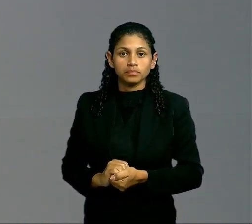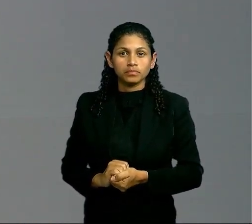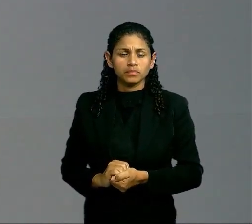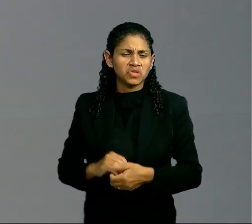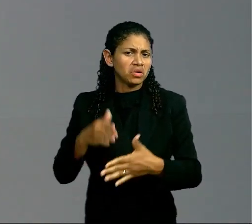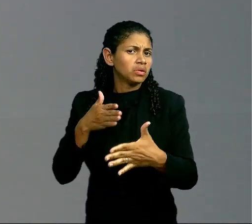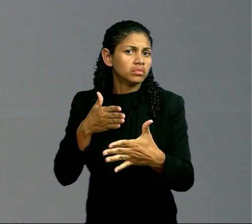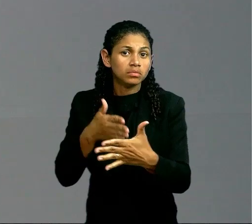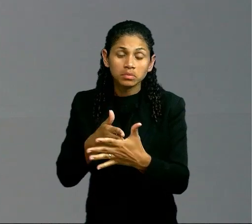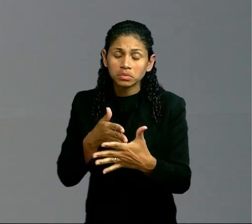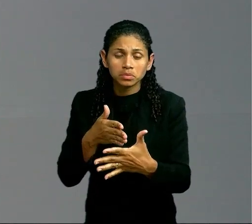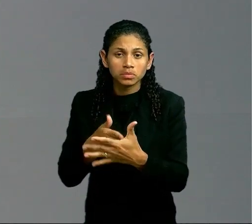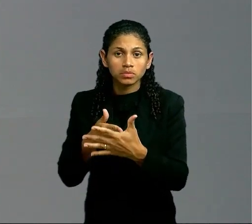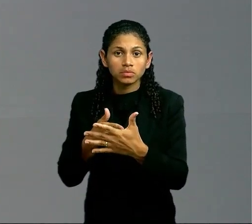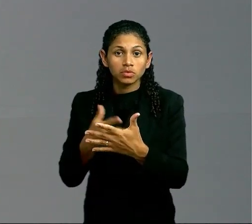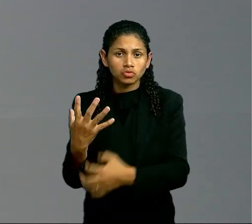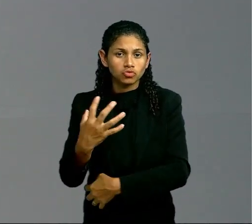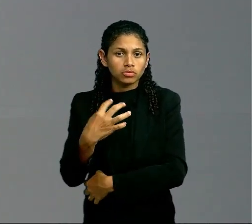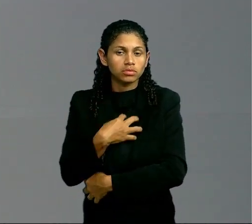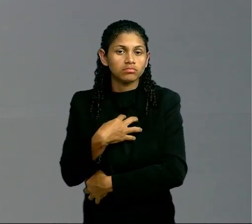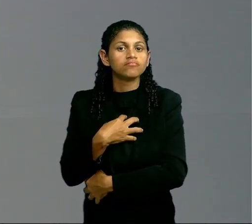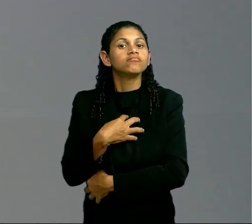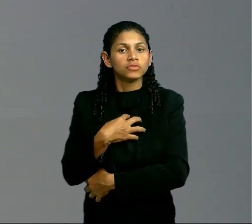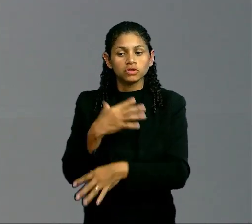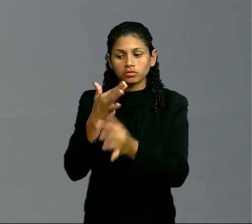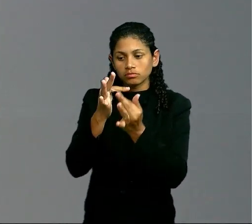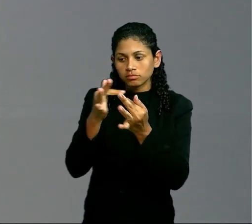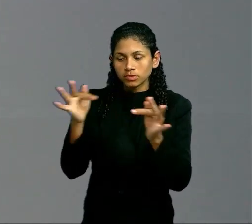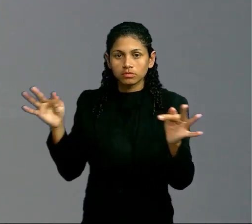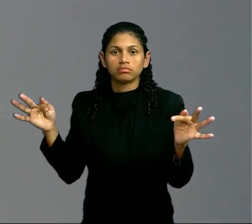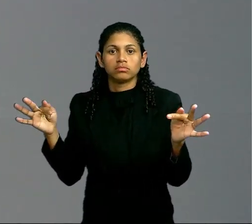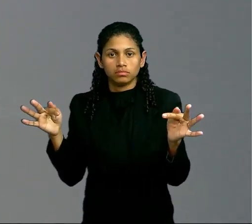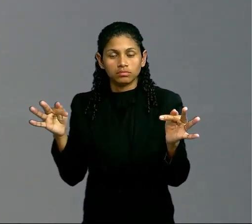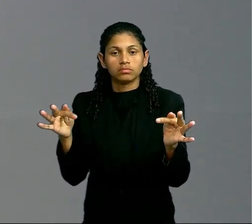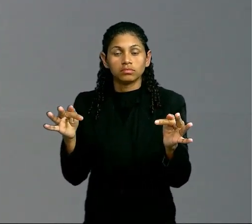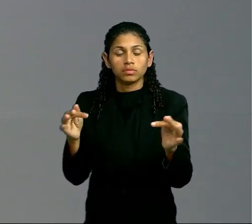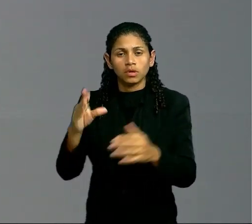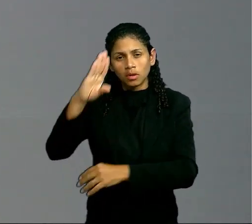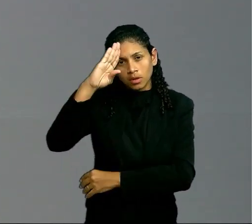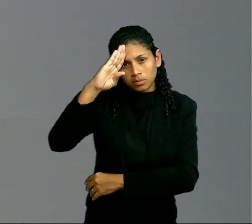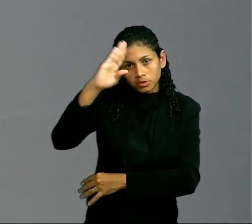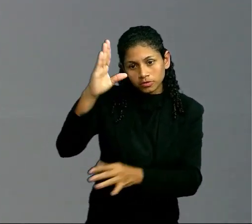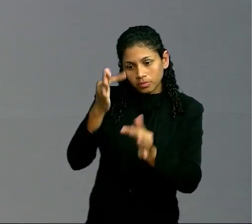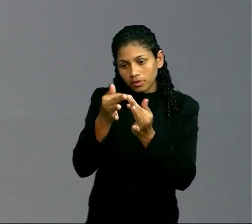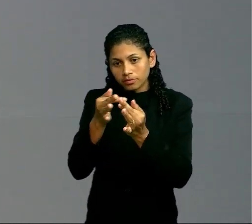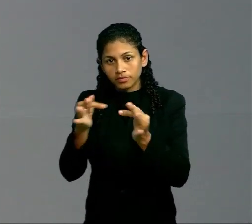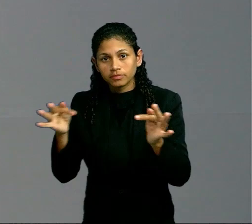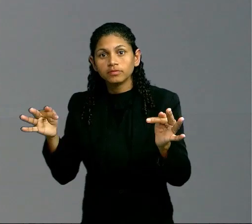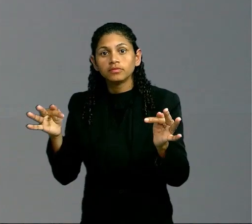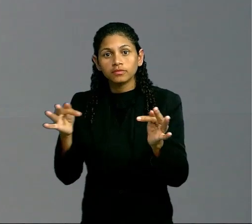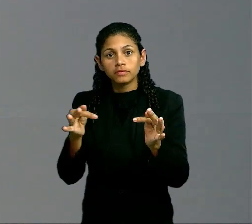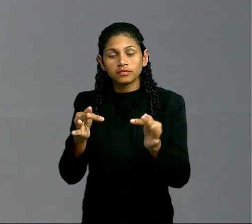no sentido das orações, tanto da principal oração